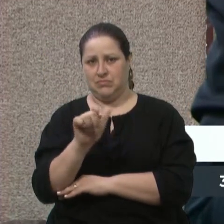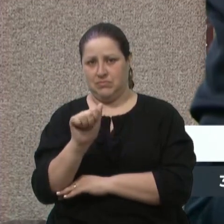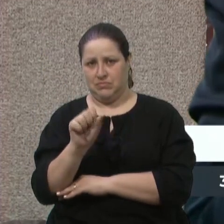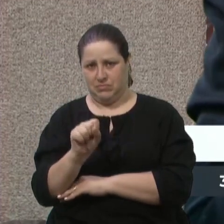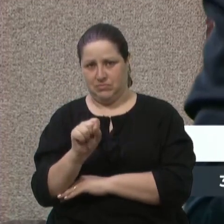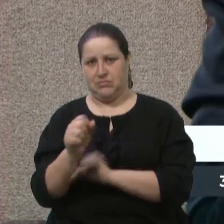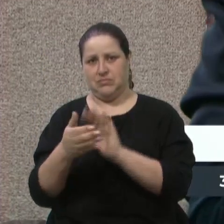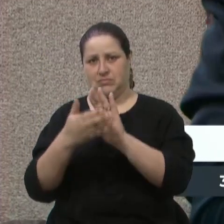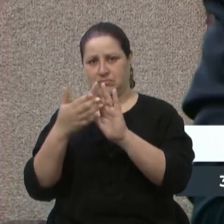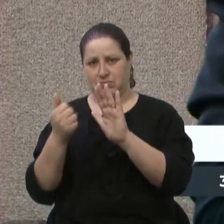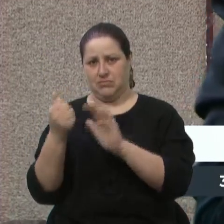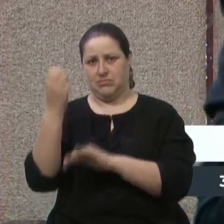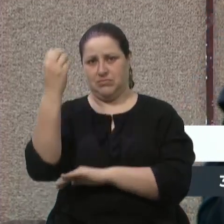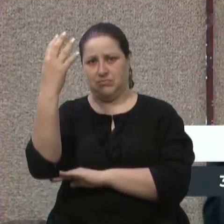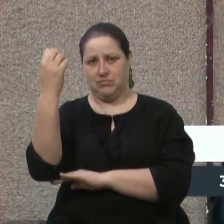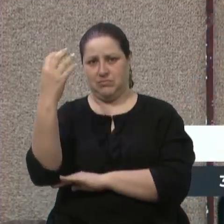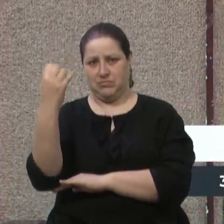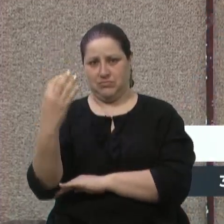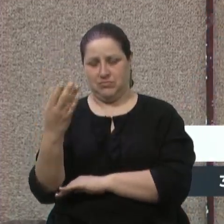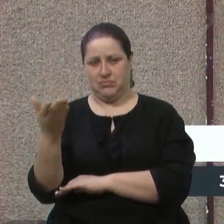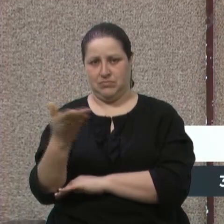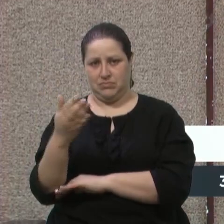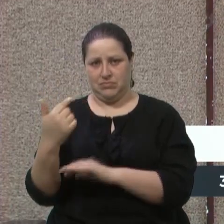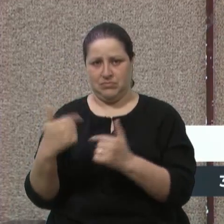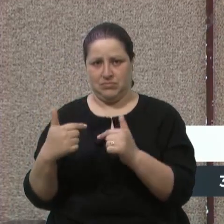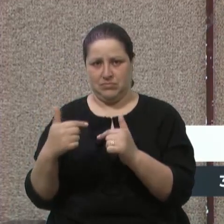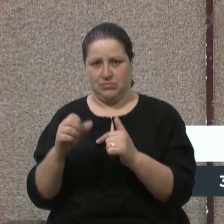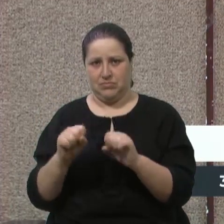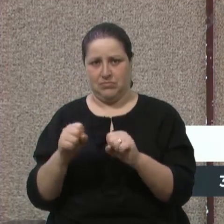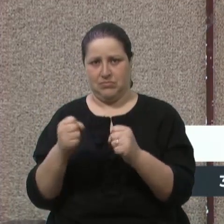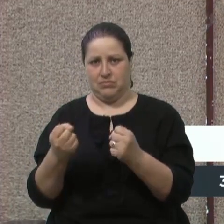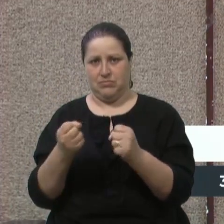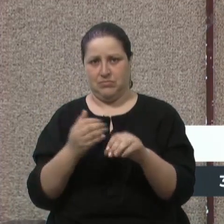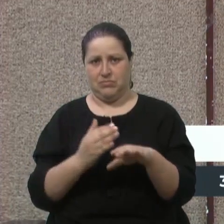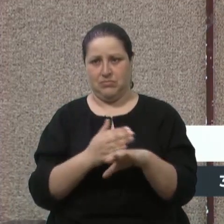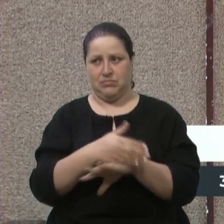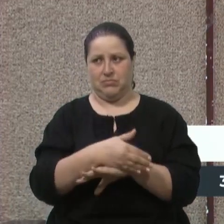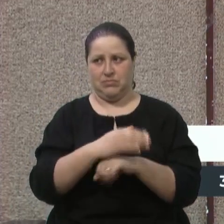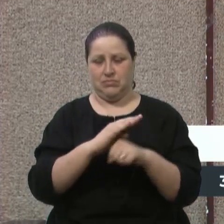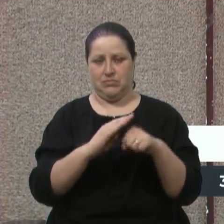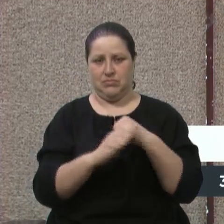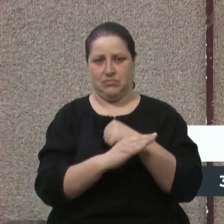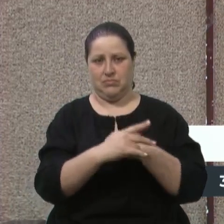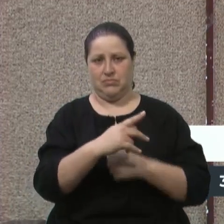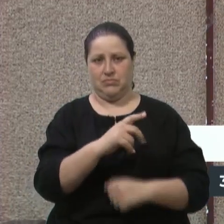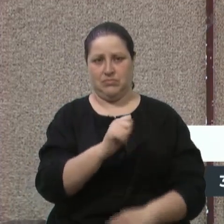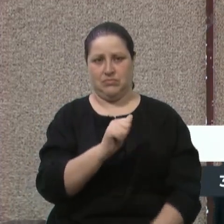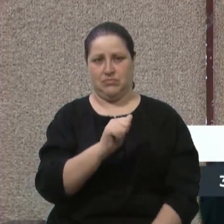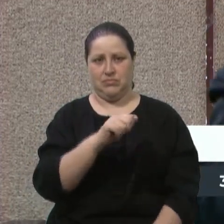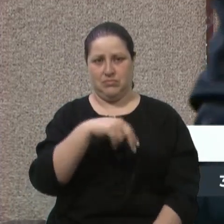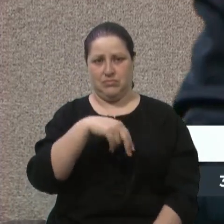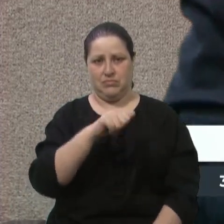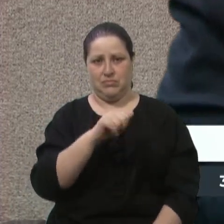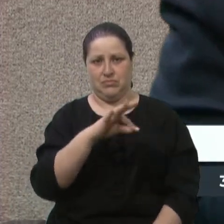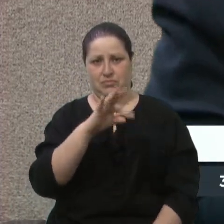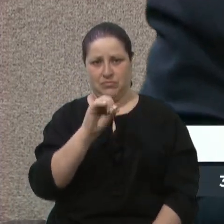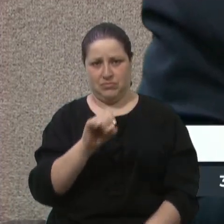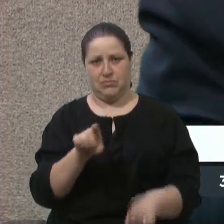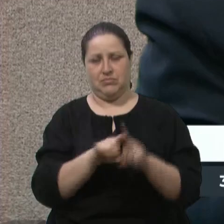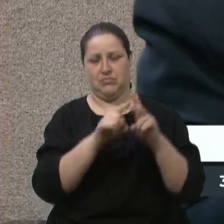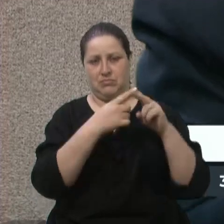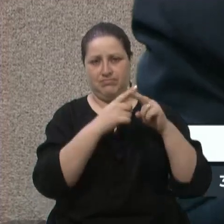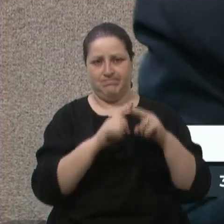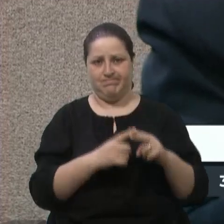a sinaleira. E agora temos trabalhando fortemente aqui na entrada do Planalto, também vai receber um refúgio grande ali, para que possa